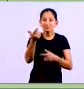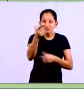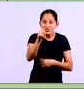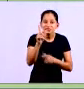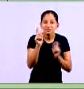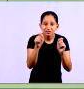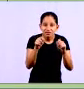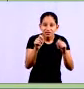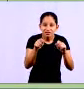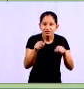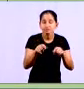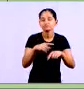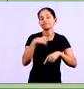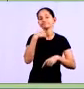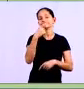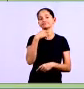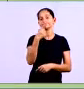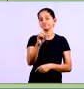Olha, esses